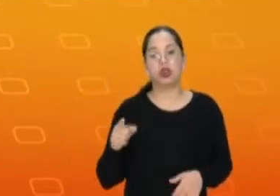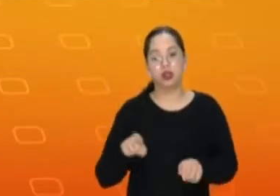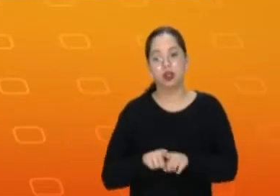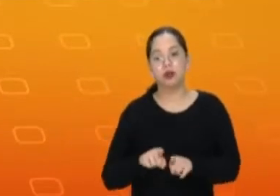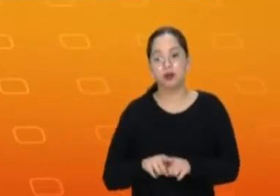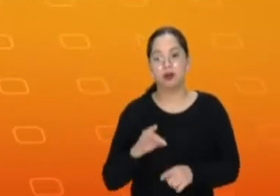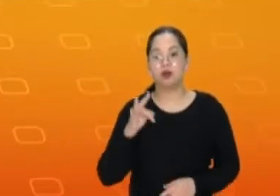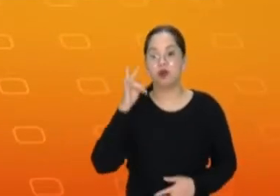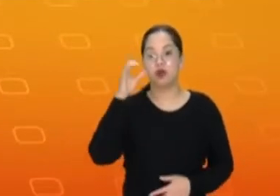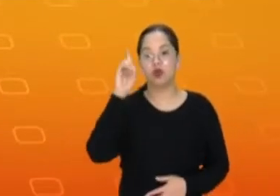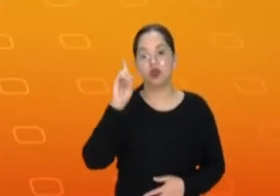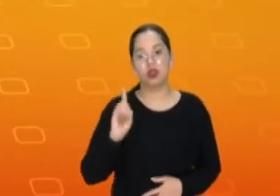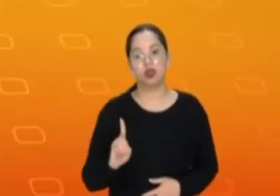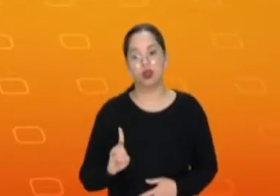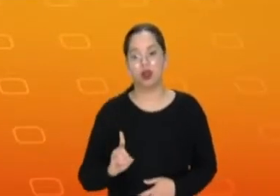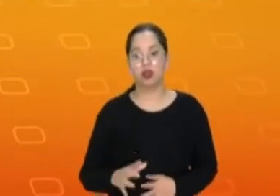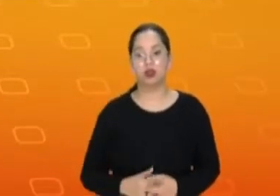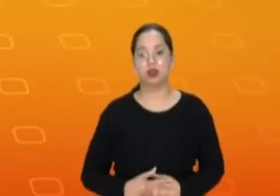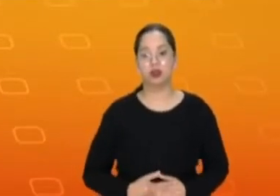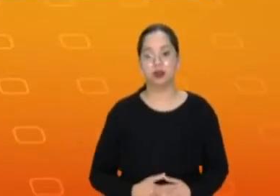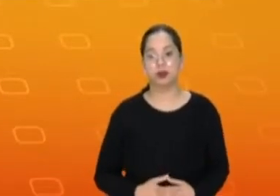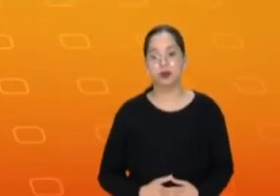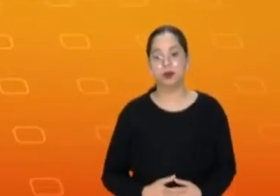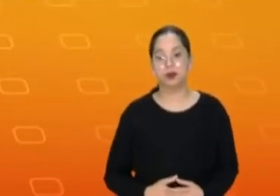nos próximos anos.